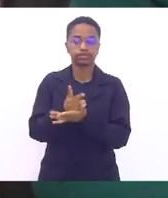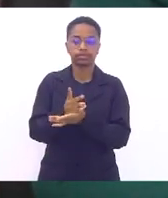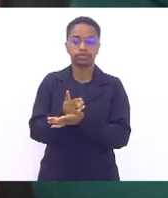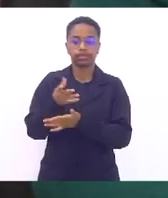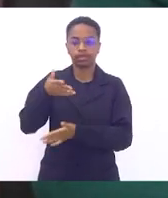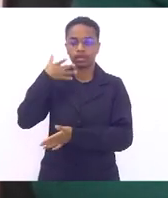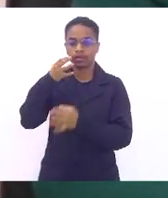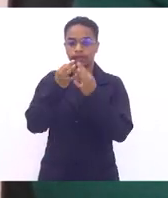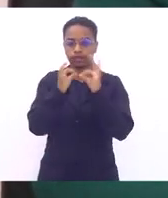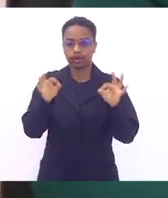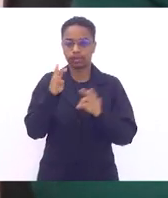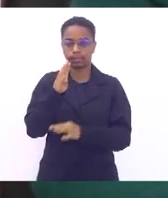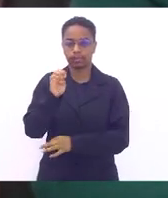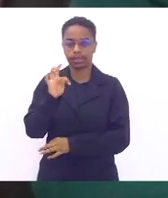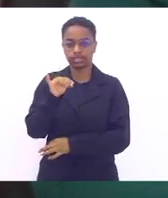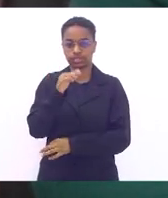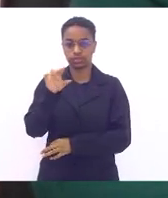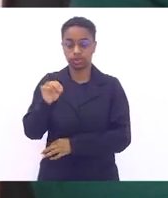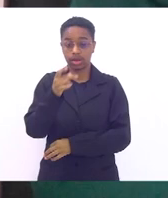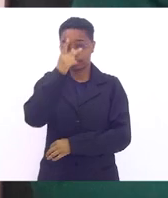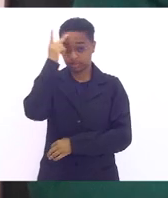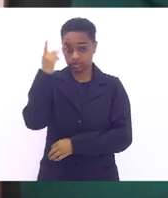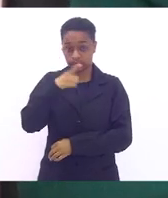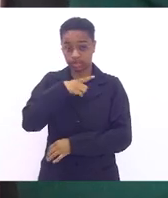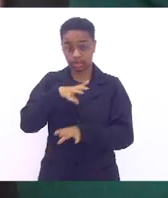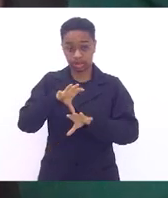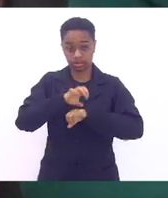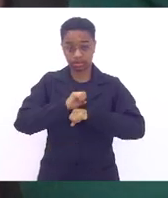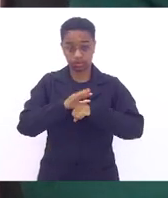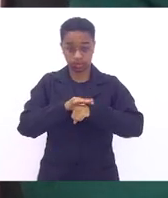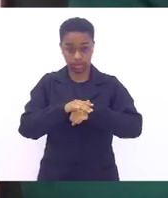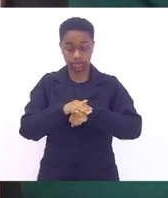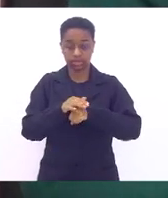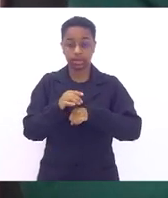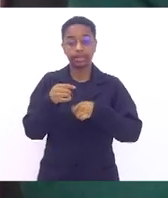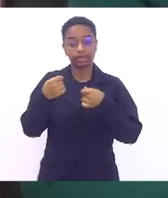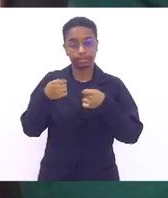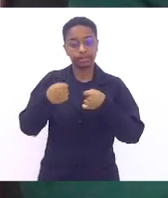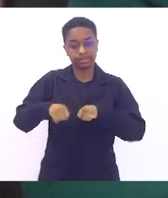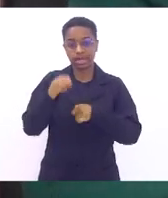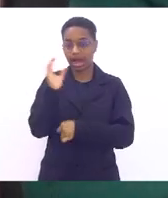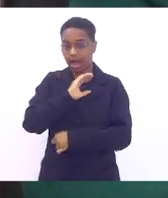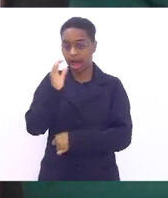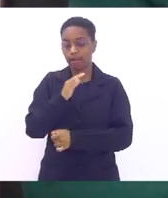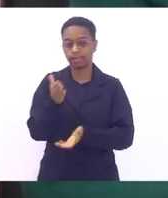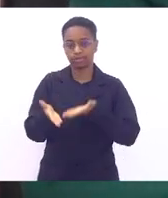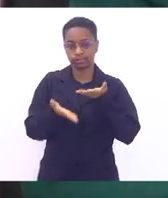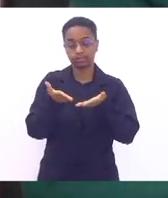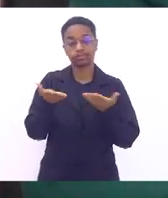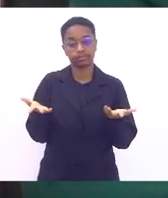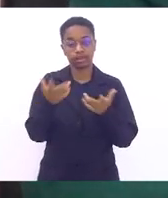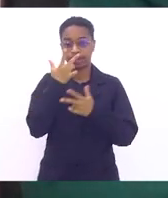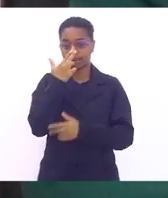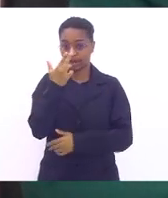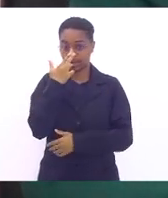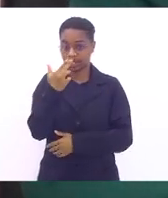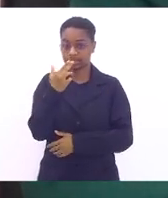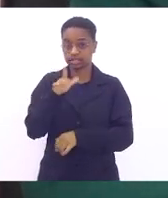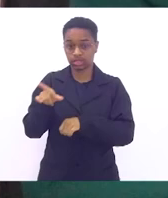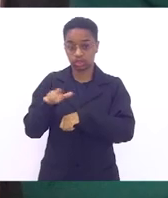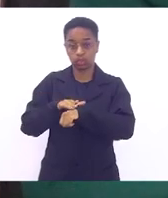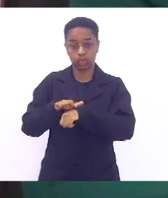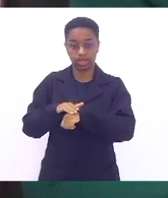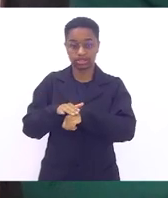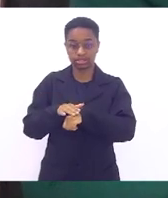de quem tem tuberculose ou quem tem fome tem pressa. E parece que a tuberculose não tem